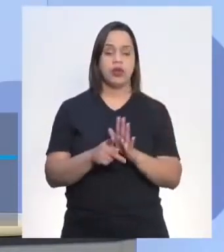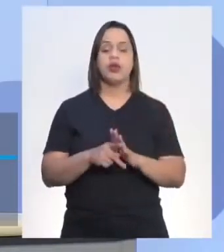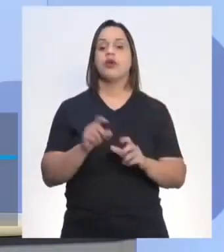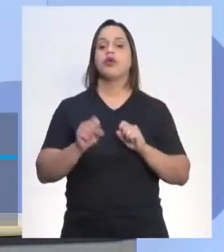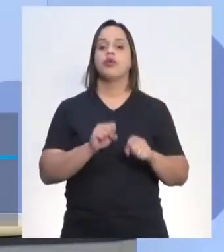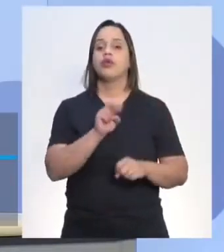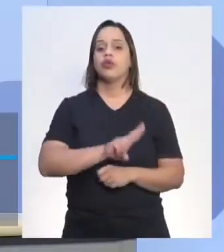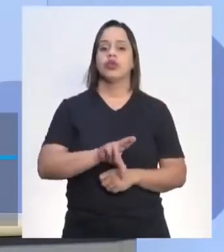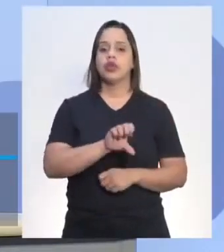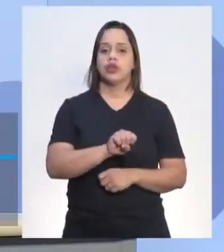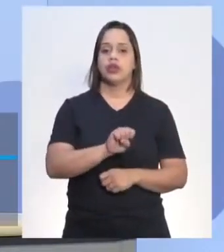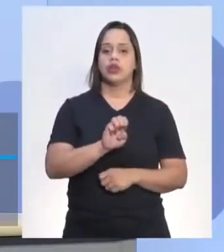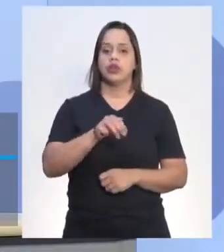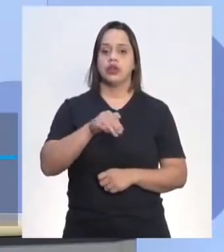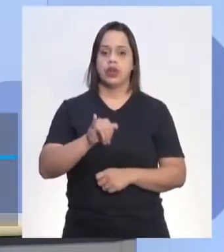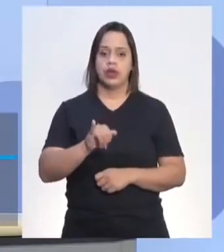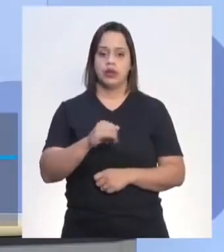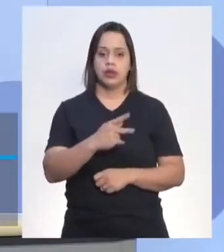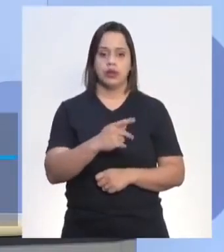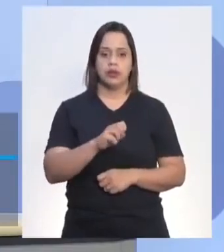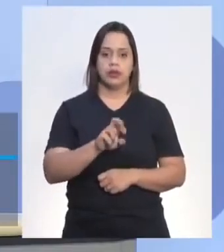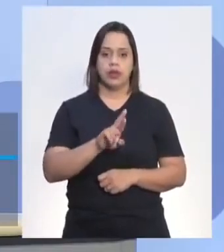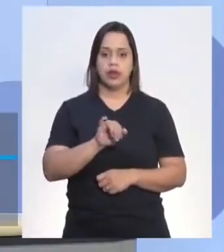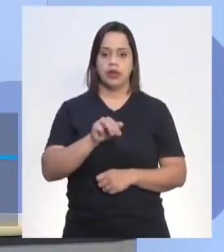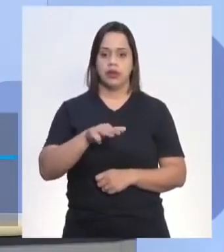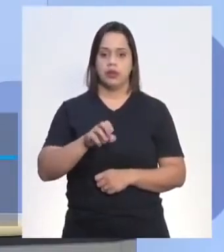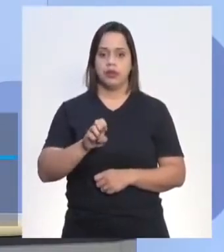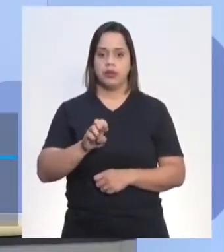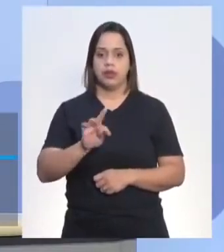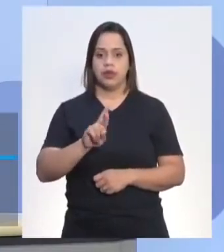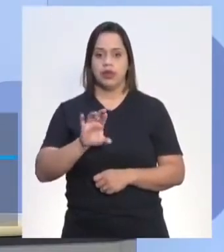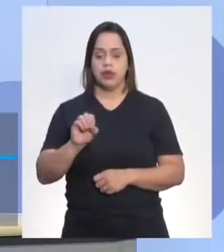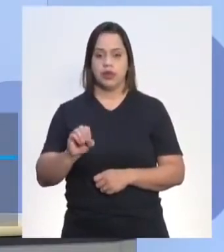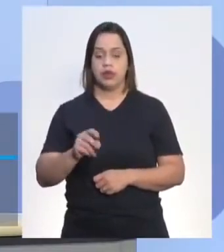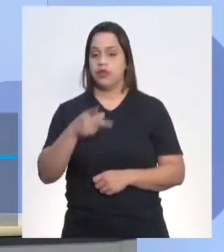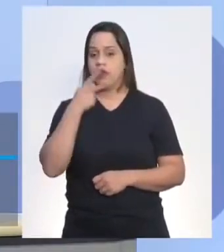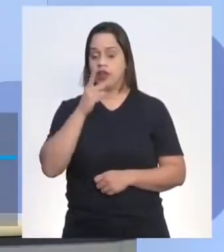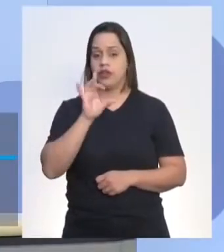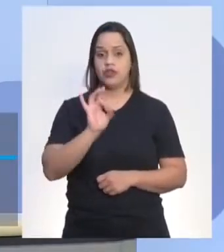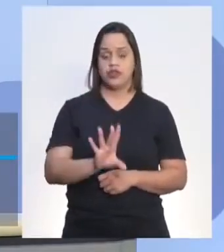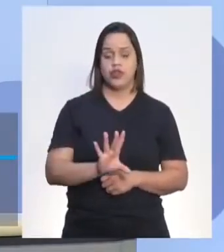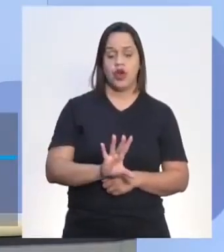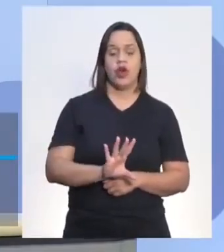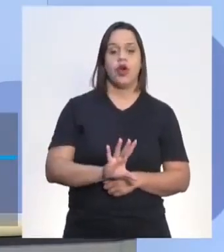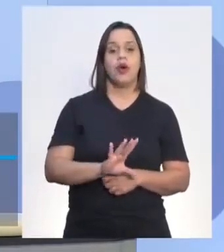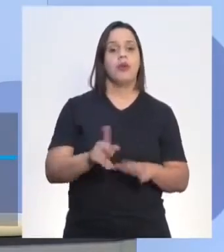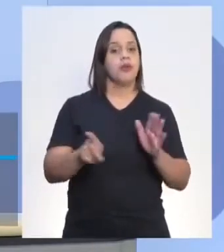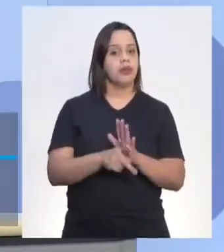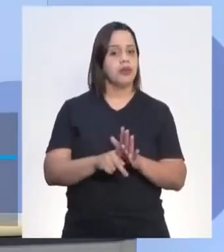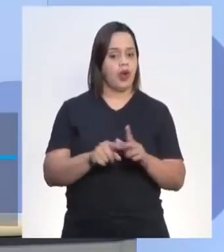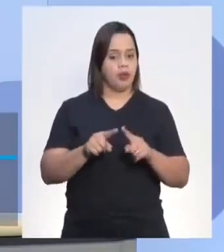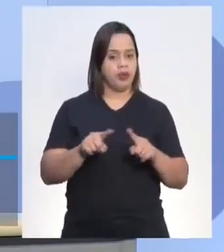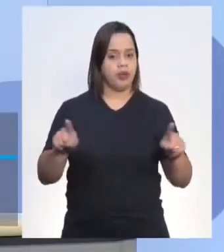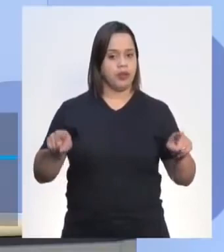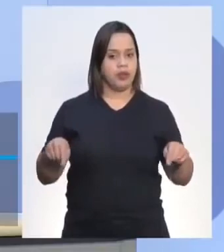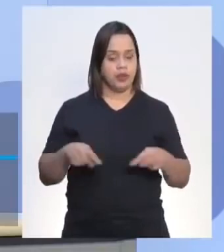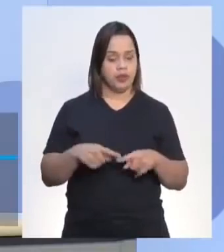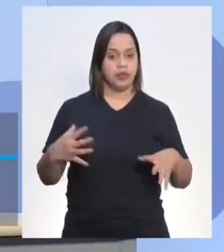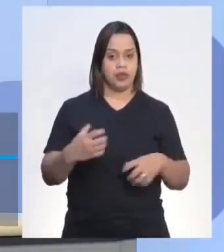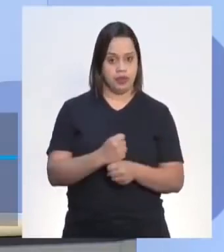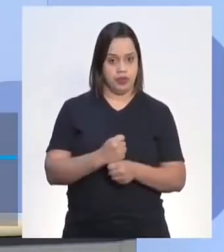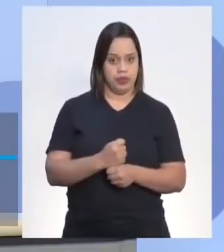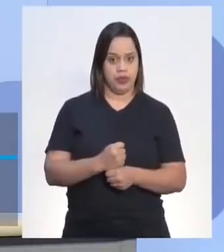semiperímetro. Professor Silvio, nós iniciamos a aula falando apenas do perímetro, por isso que estamos continuando